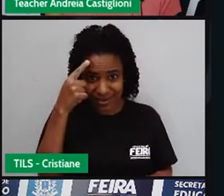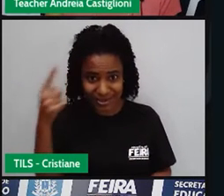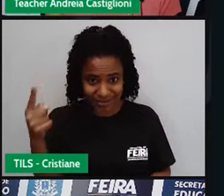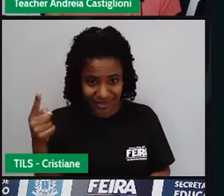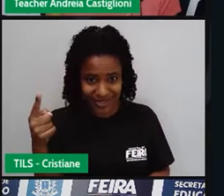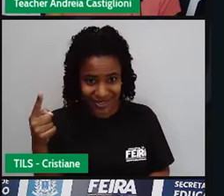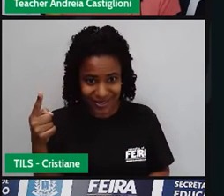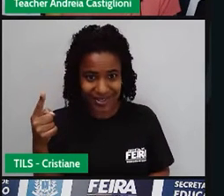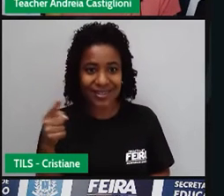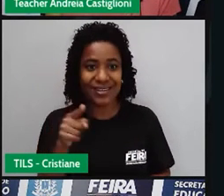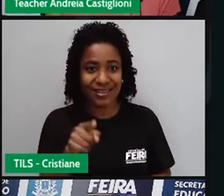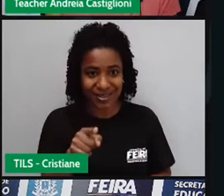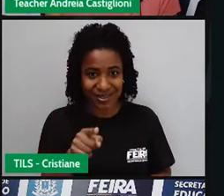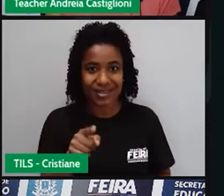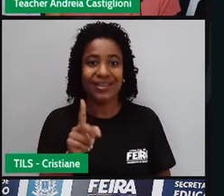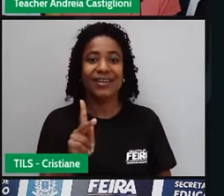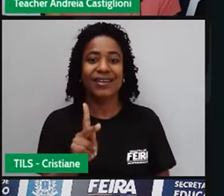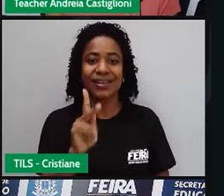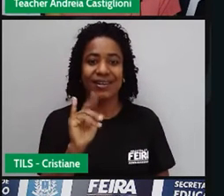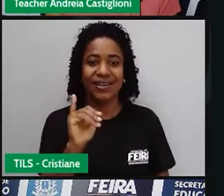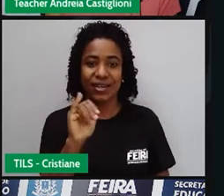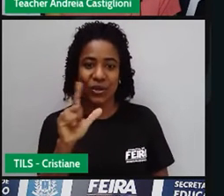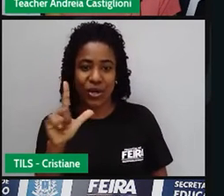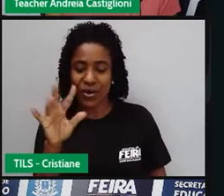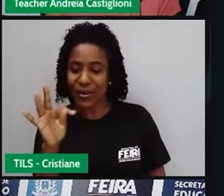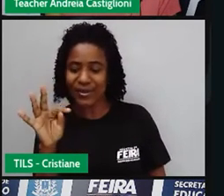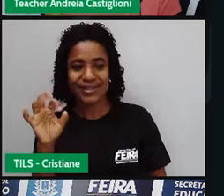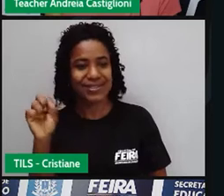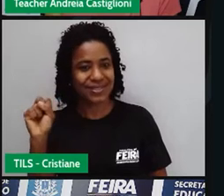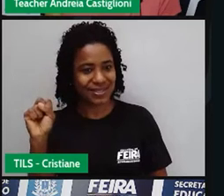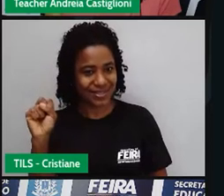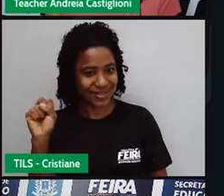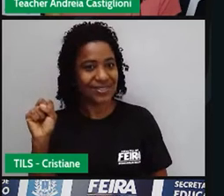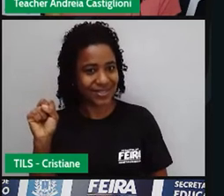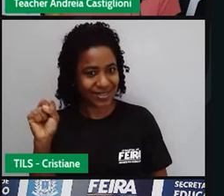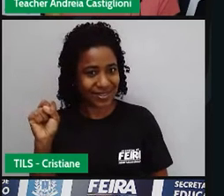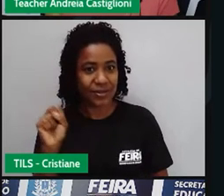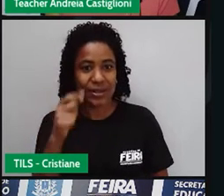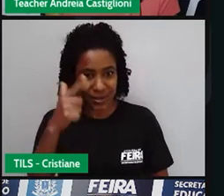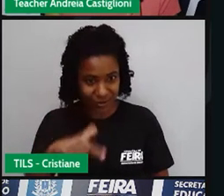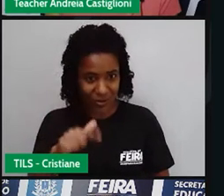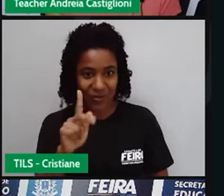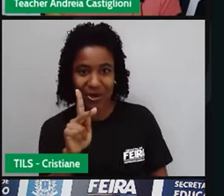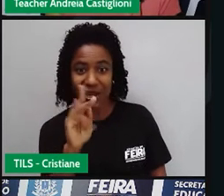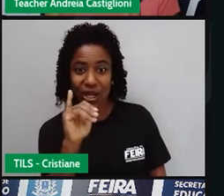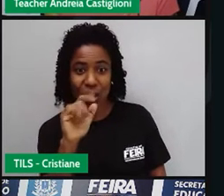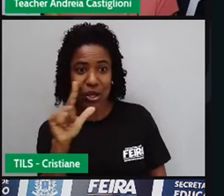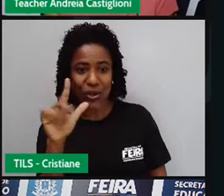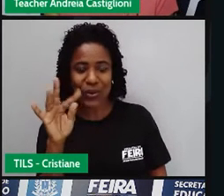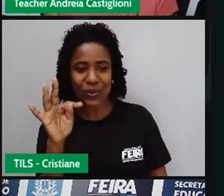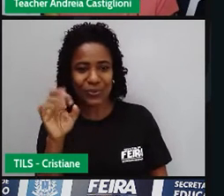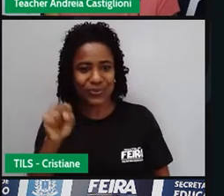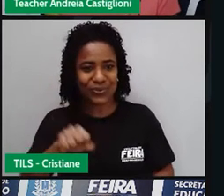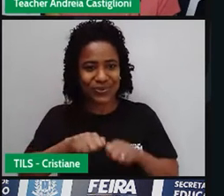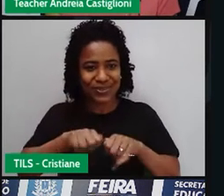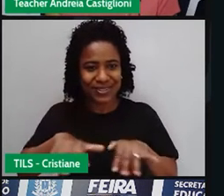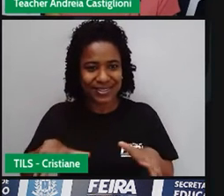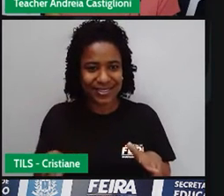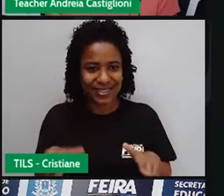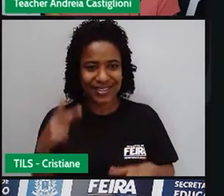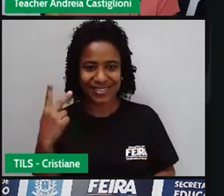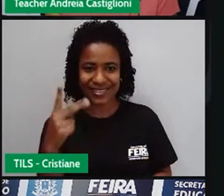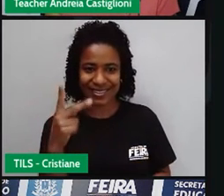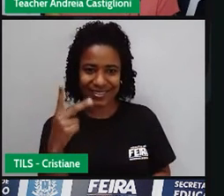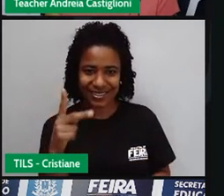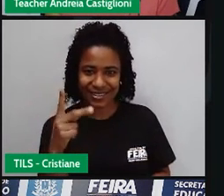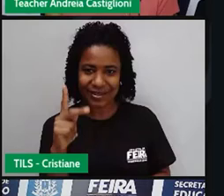mas saia escocesa é aquilo vai Proibido Rio não outra embalagem nós